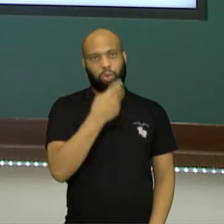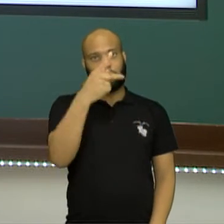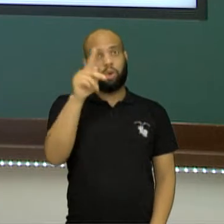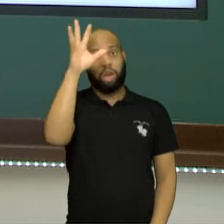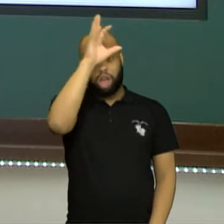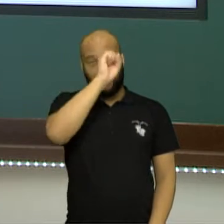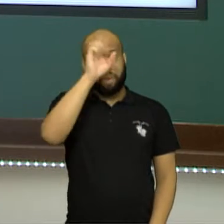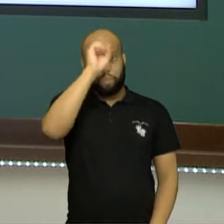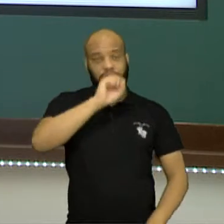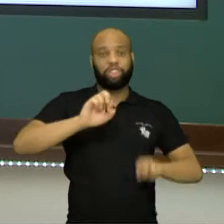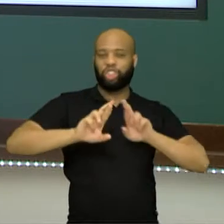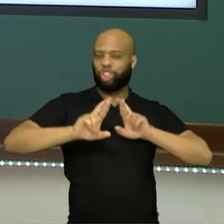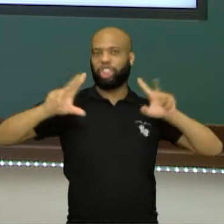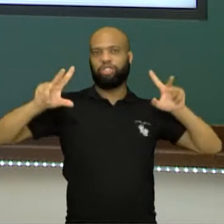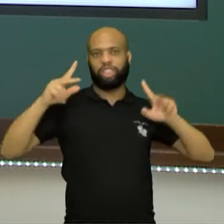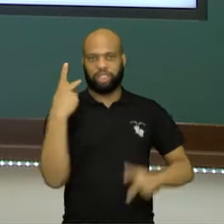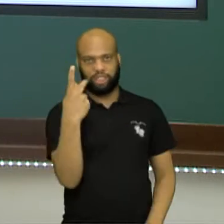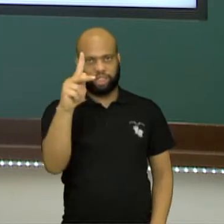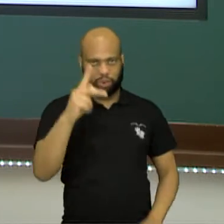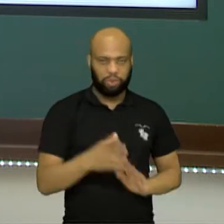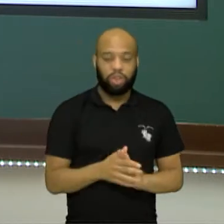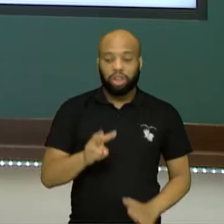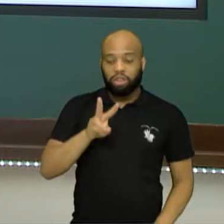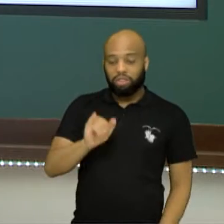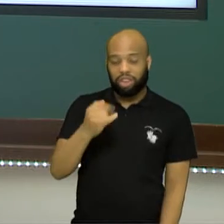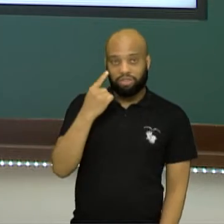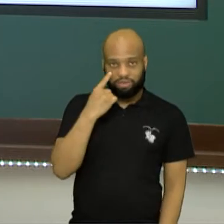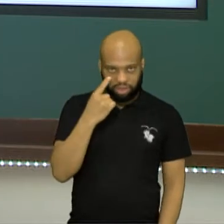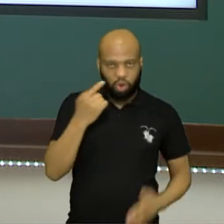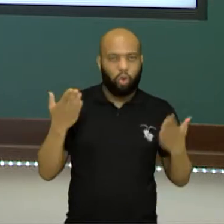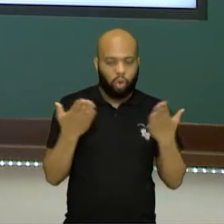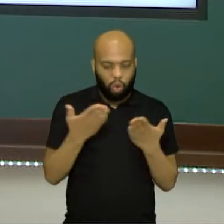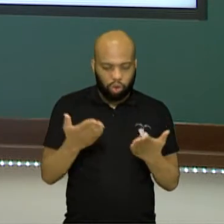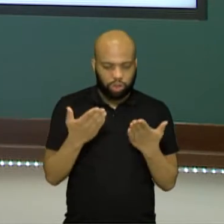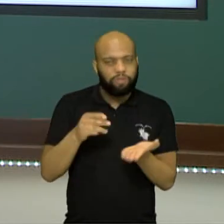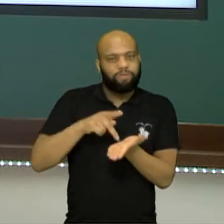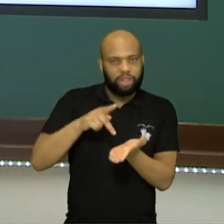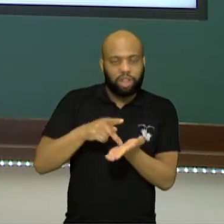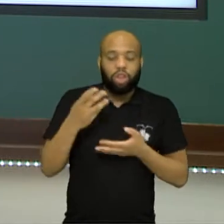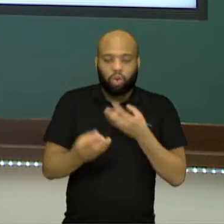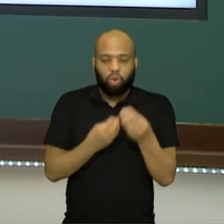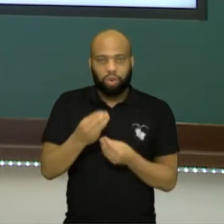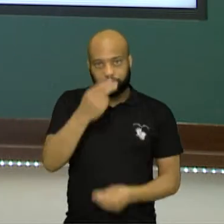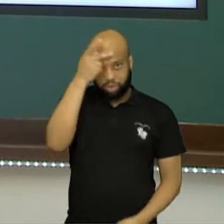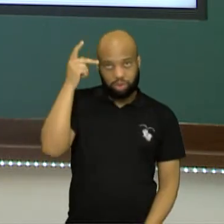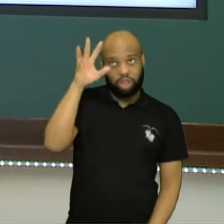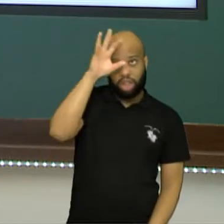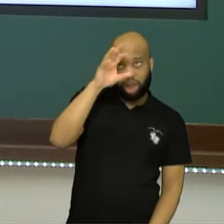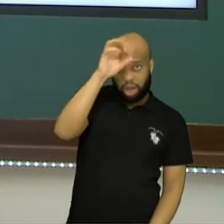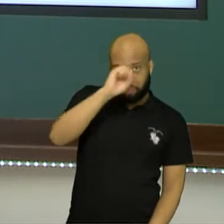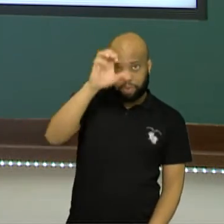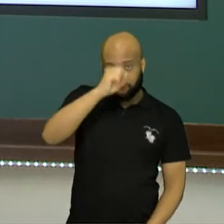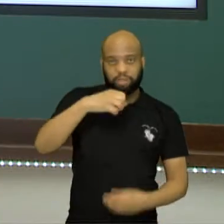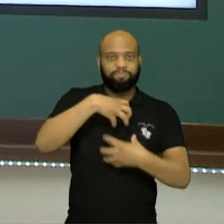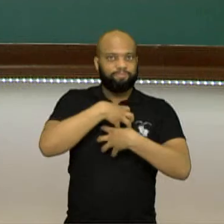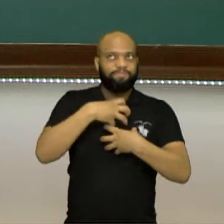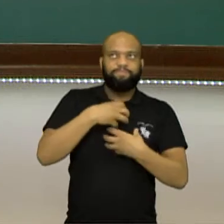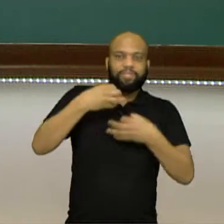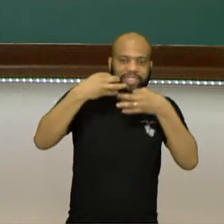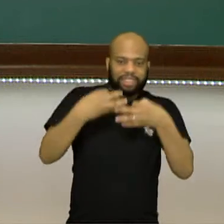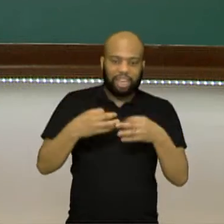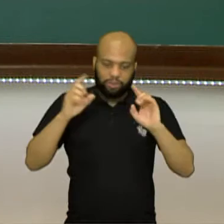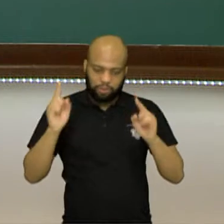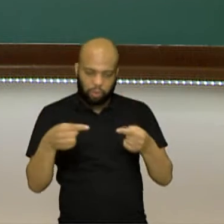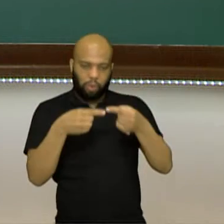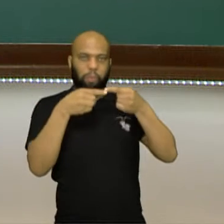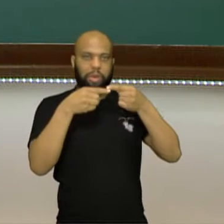nós vamos verificar isso na prática, como as pessoas podem aprender de uma maneira melhor. E sim, vamos ter aí algumas dicas